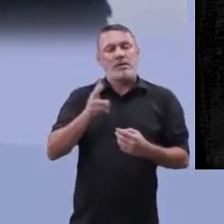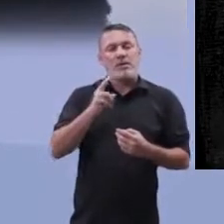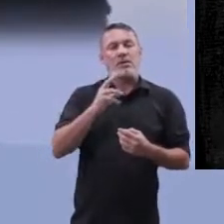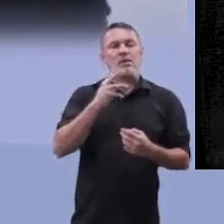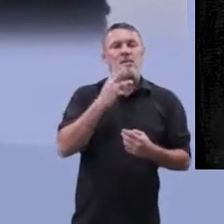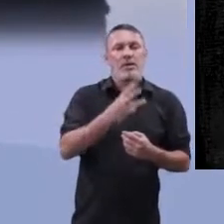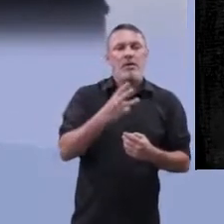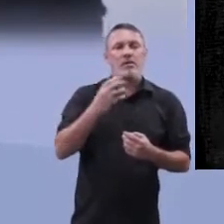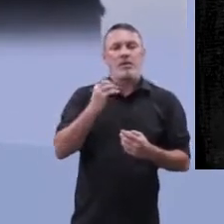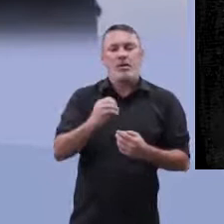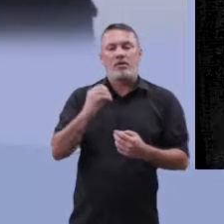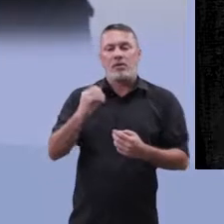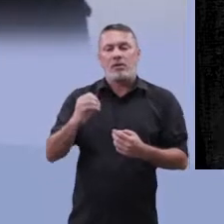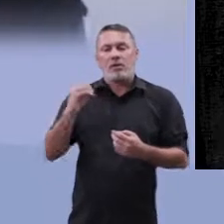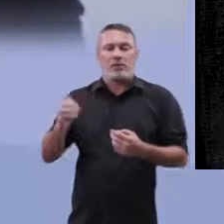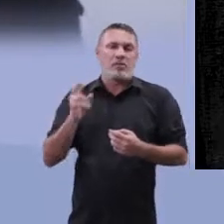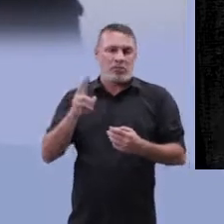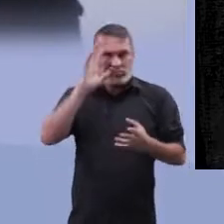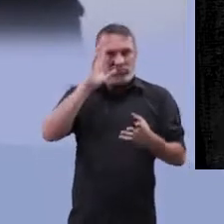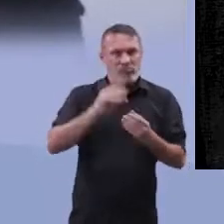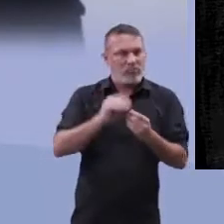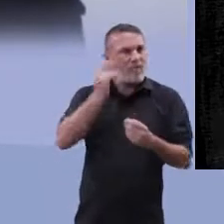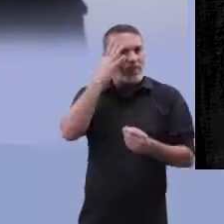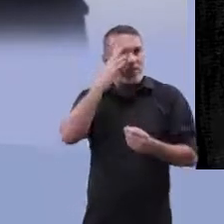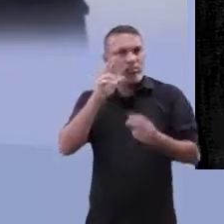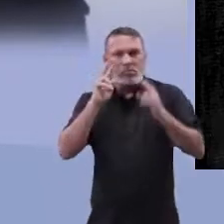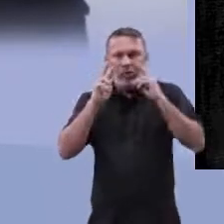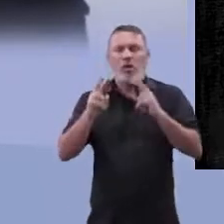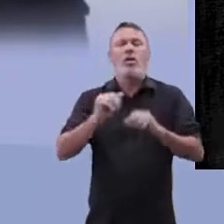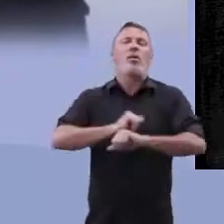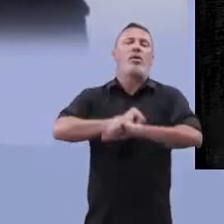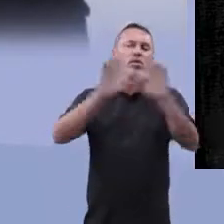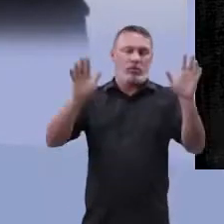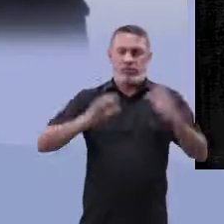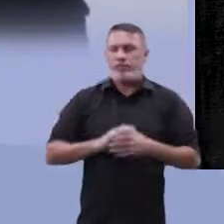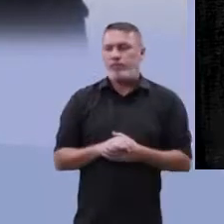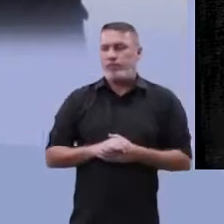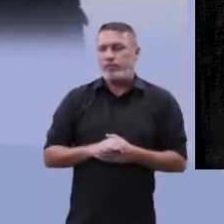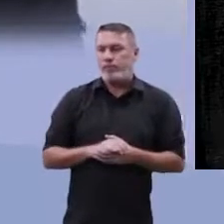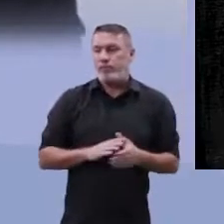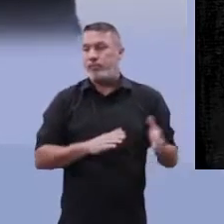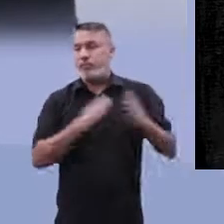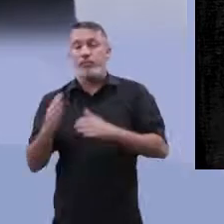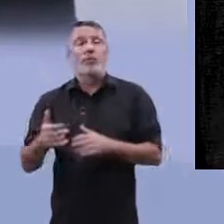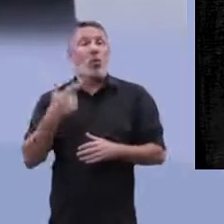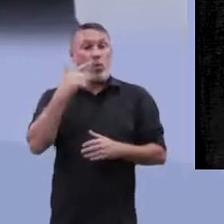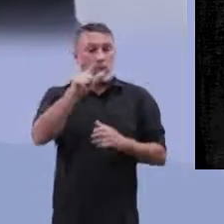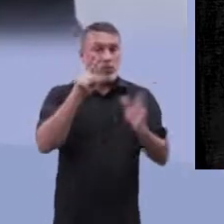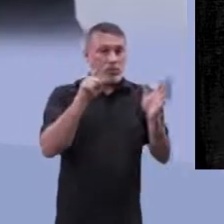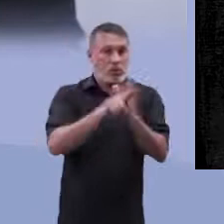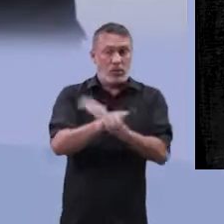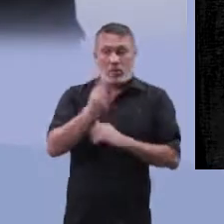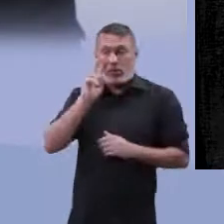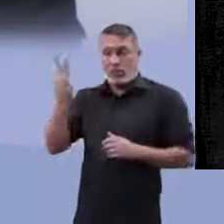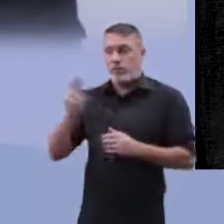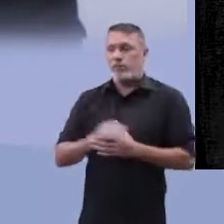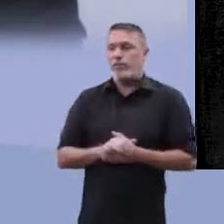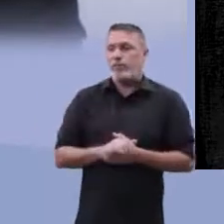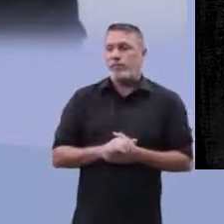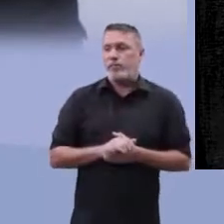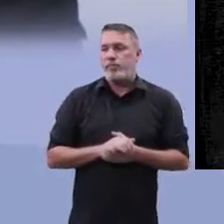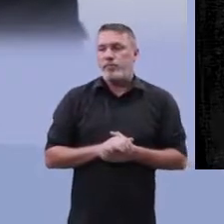3 em 3 zeros. Pegou a visão, meu hacker? Vamos para a próxima